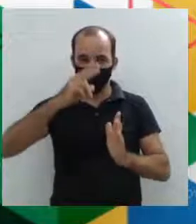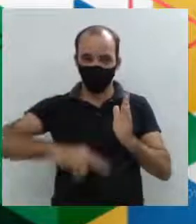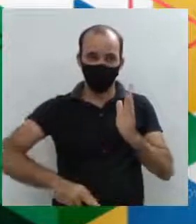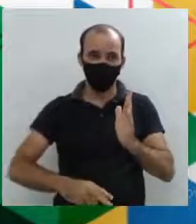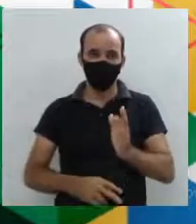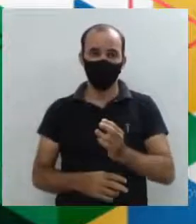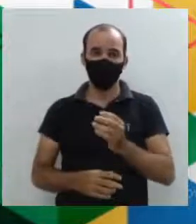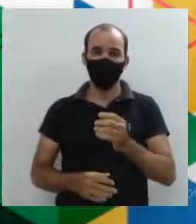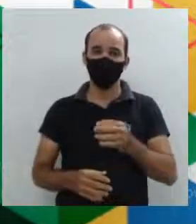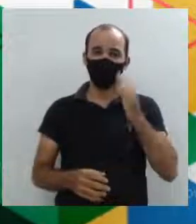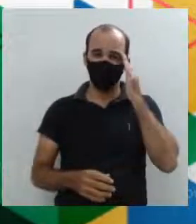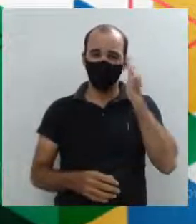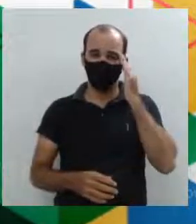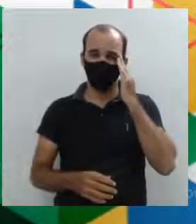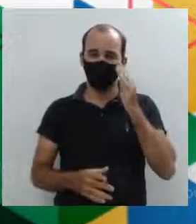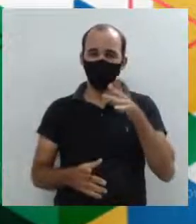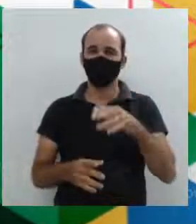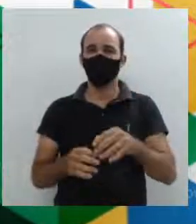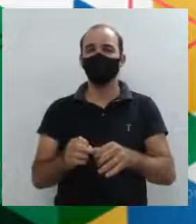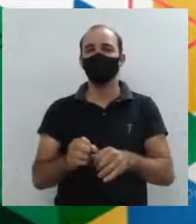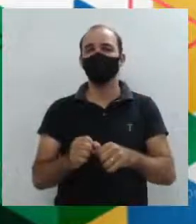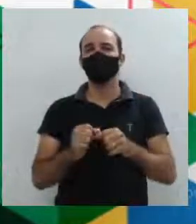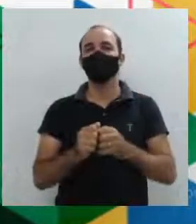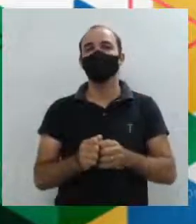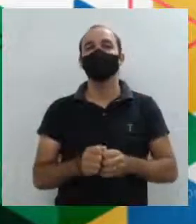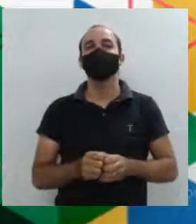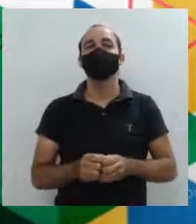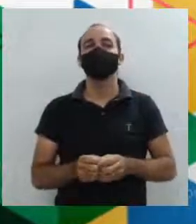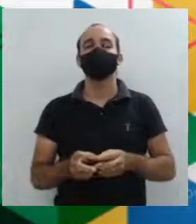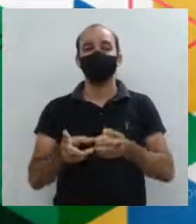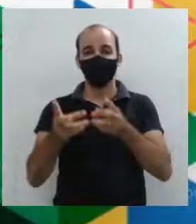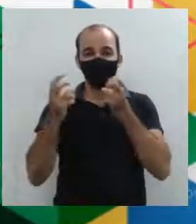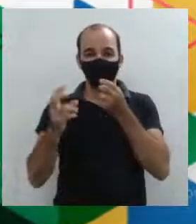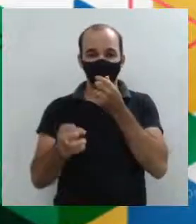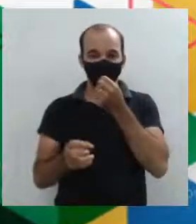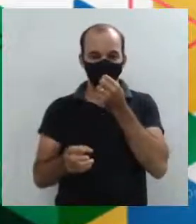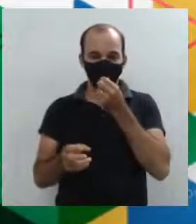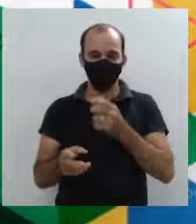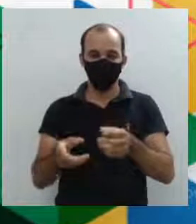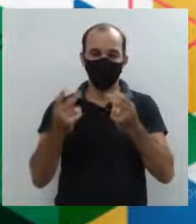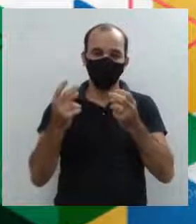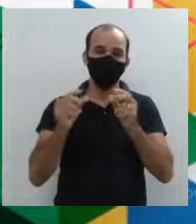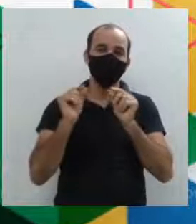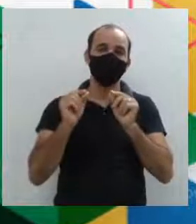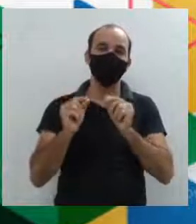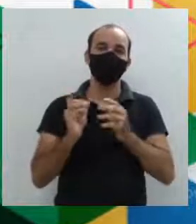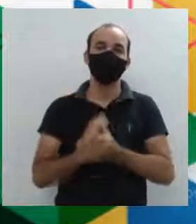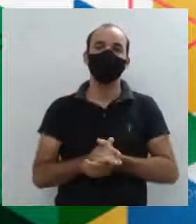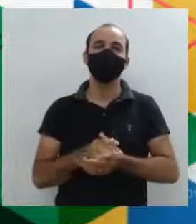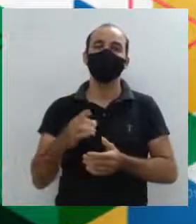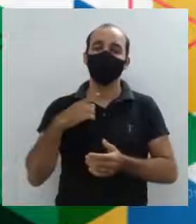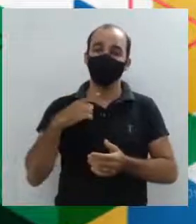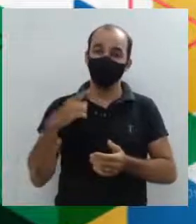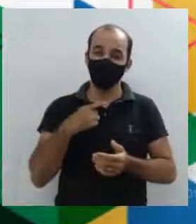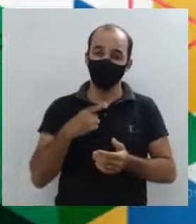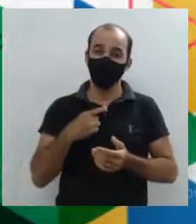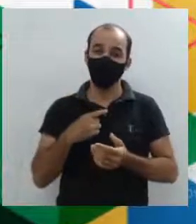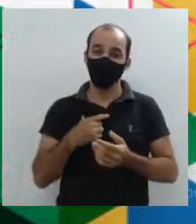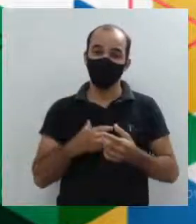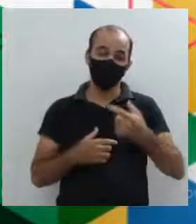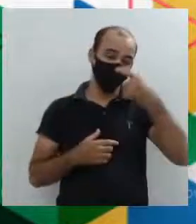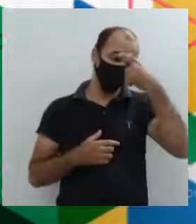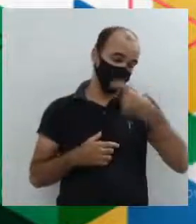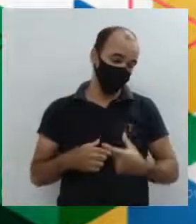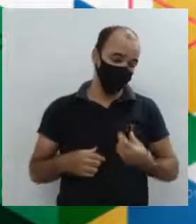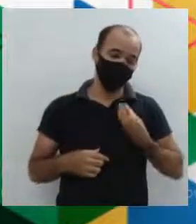Então, você vai entender melhor. Dê uma olhadinha. Você vai ver aqui o seguinte, que existe uma relação daquilo que eu